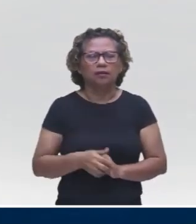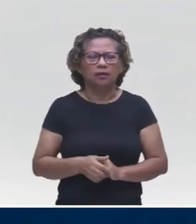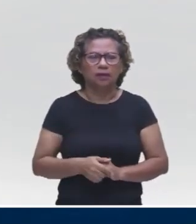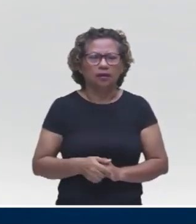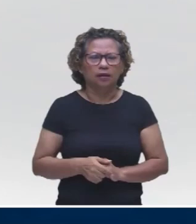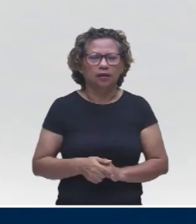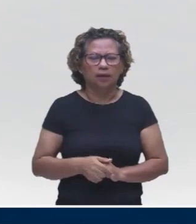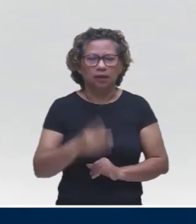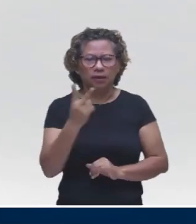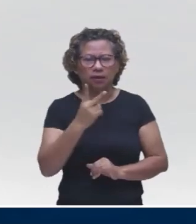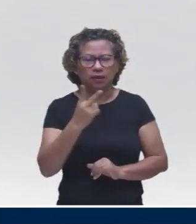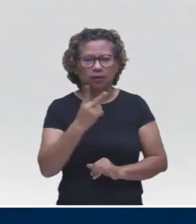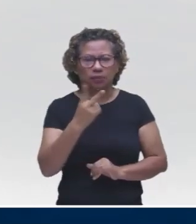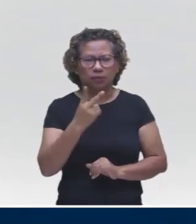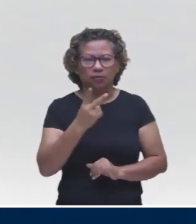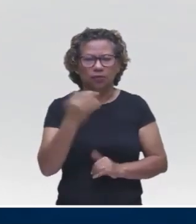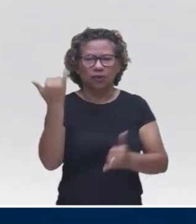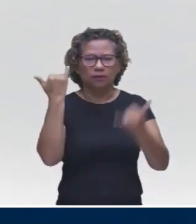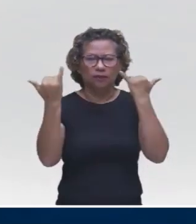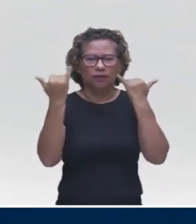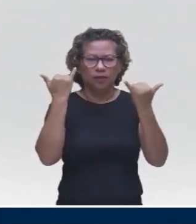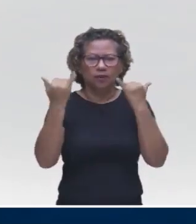Que passe pelo ponto R